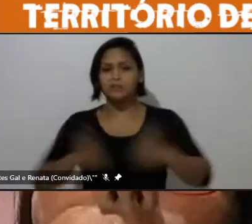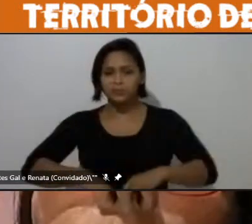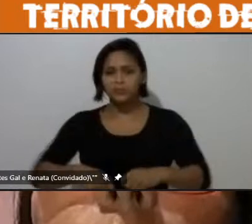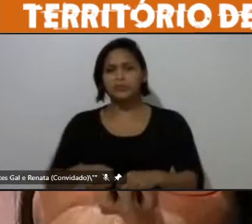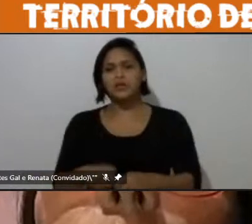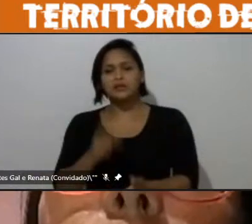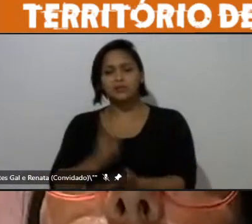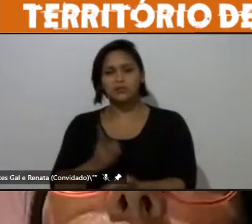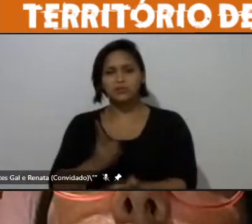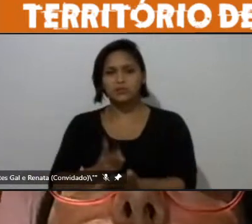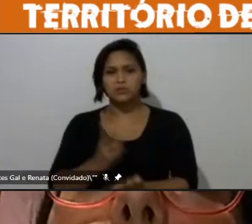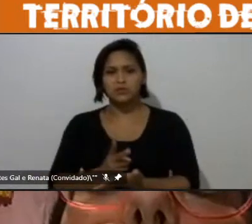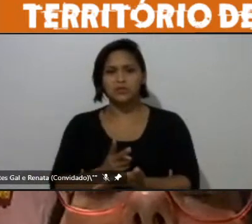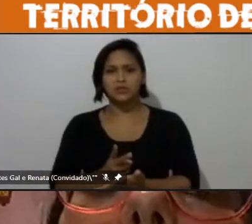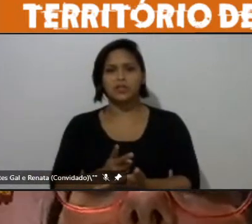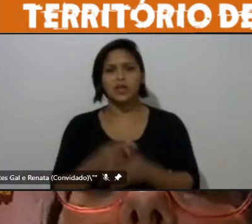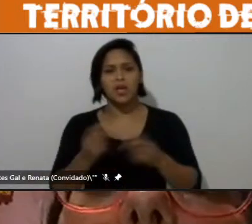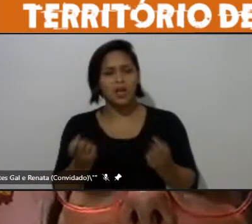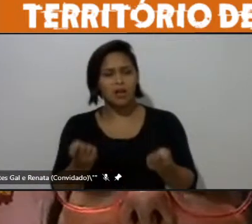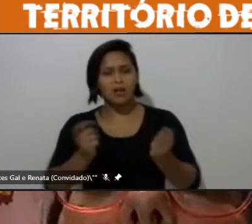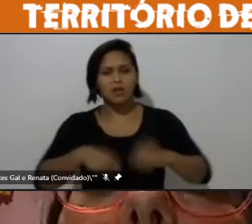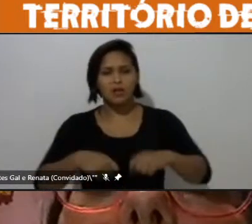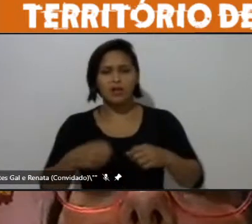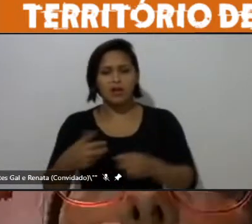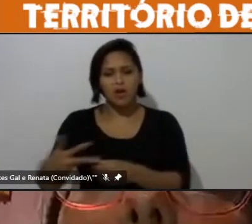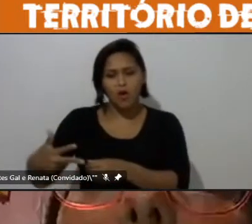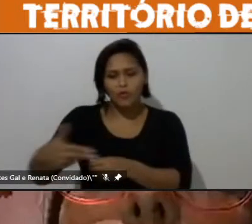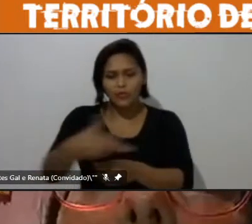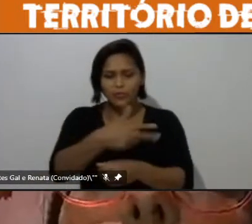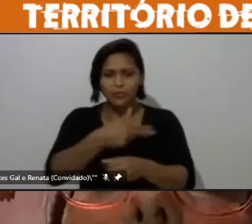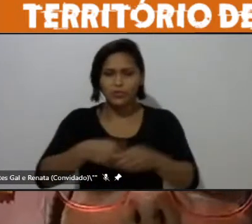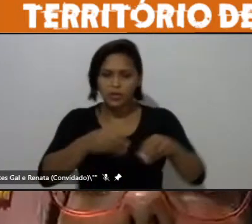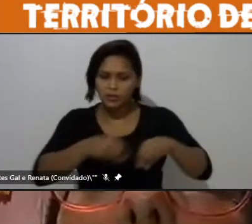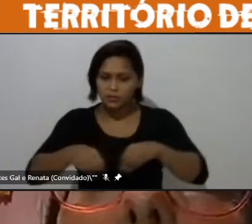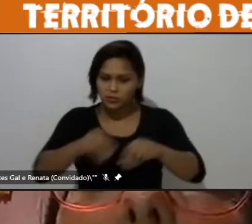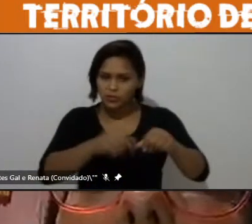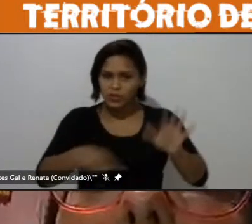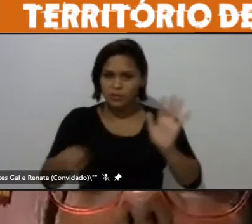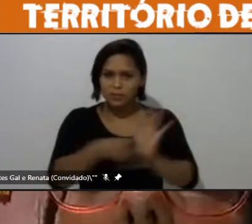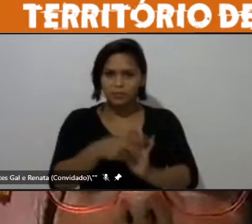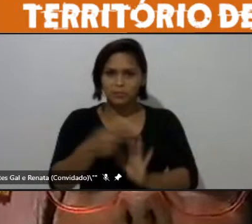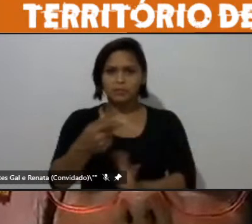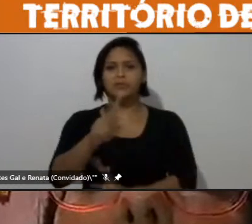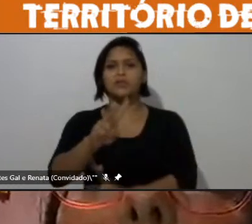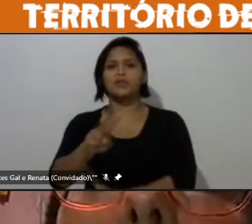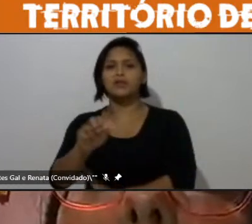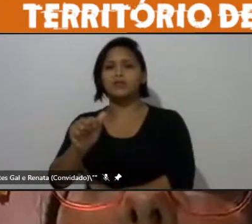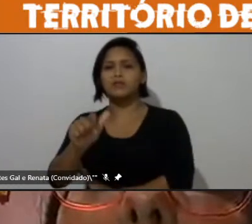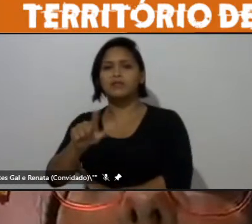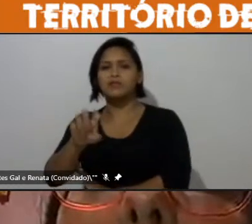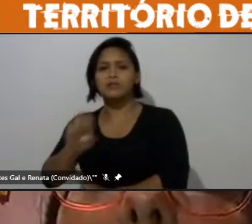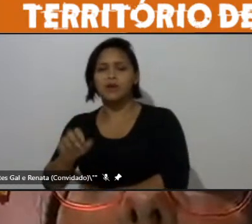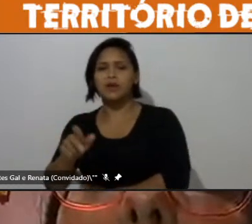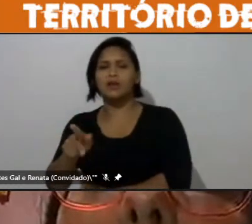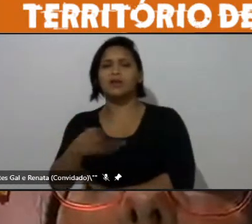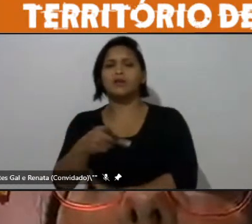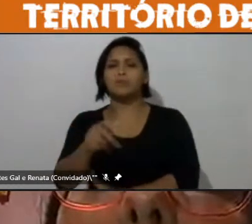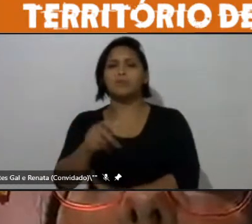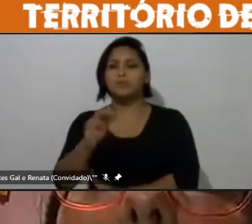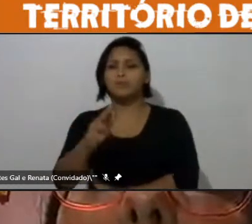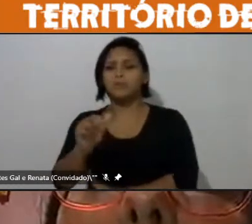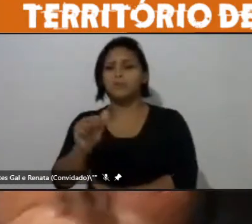essas discussões, né, no recorte territorial do Vale do Paraíba, né, nas realidades que a gente vivencia, né, tão